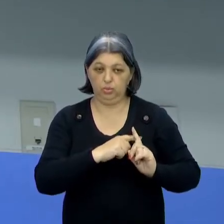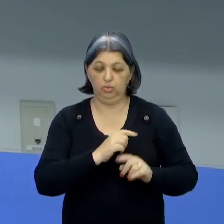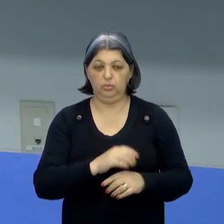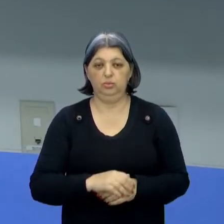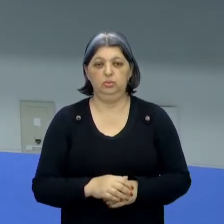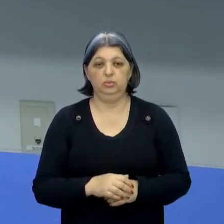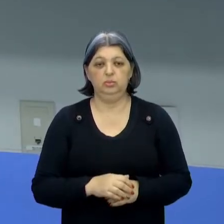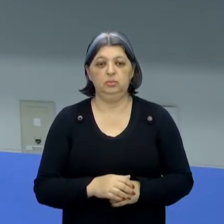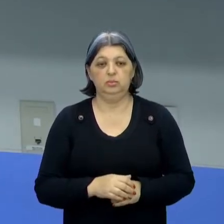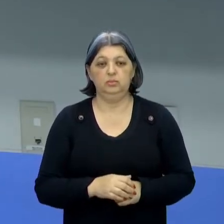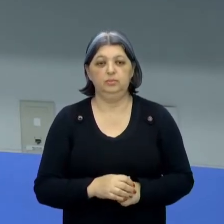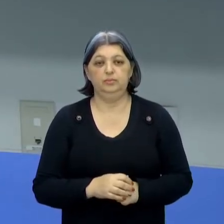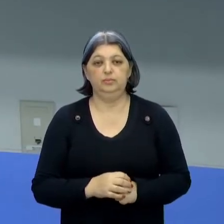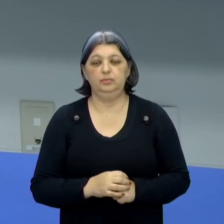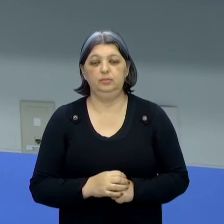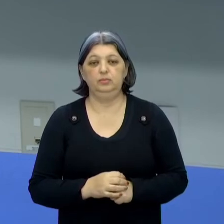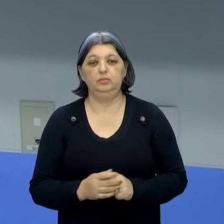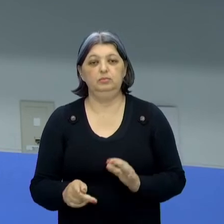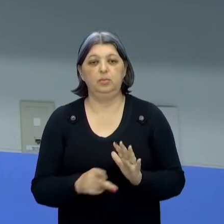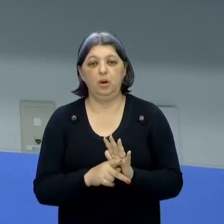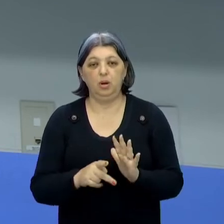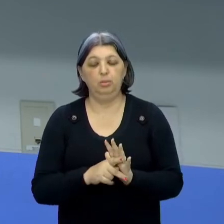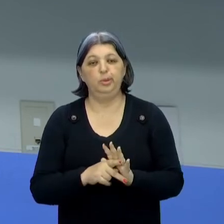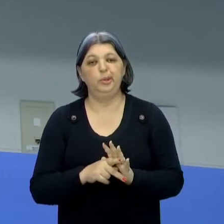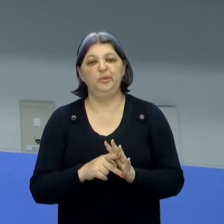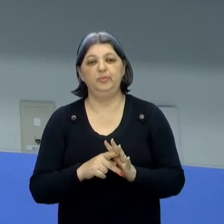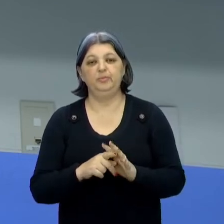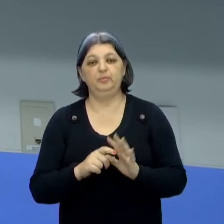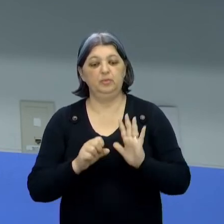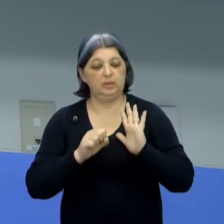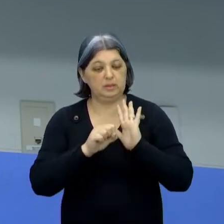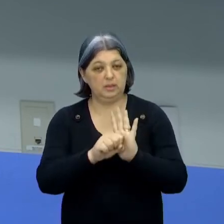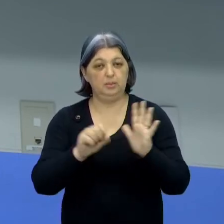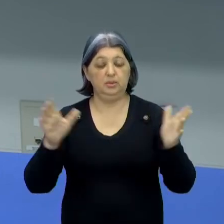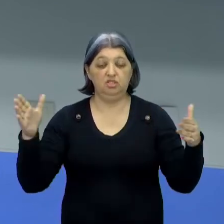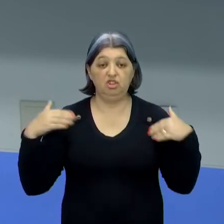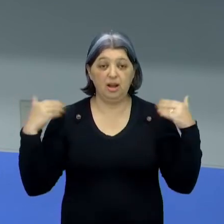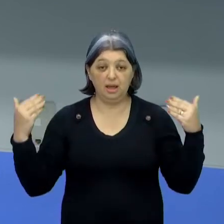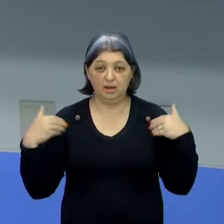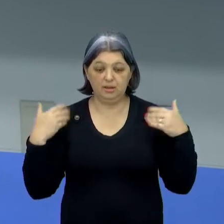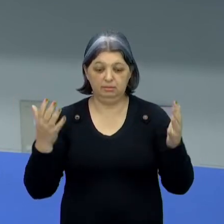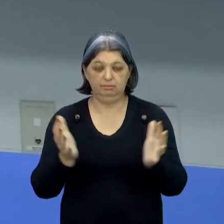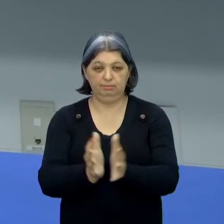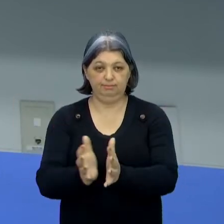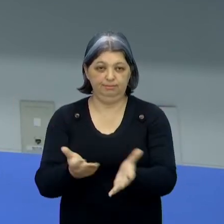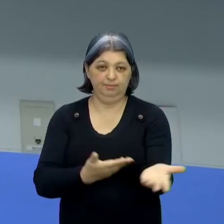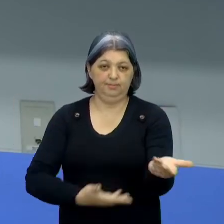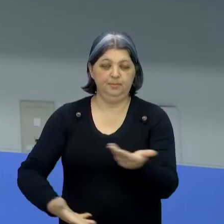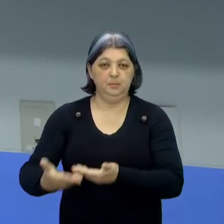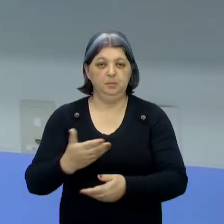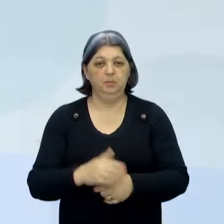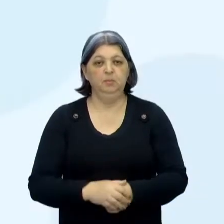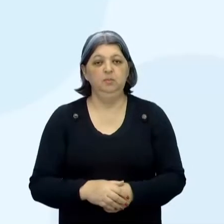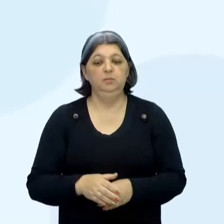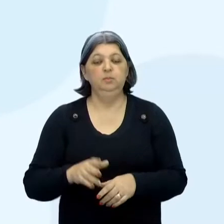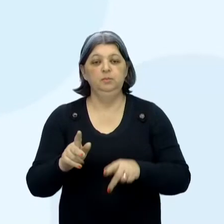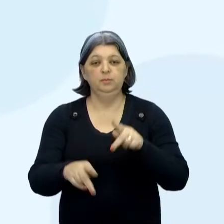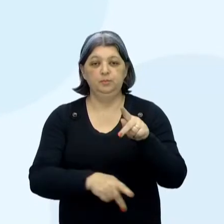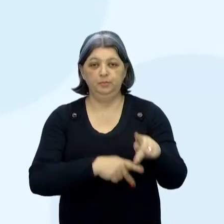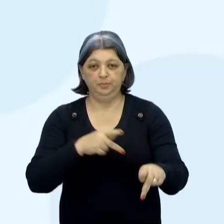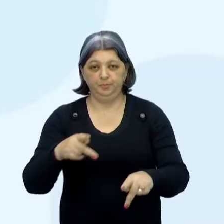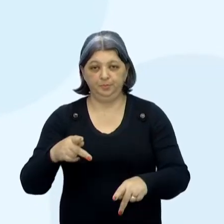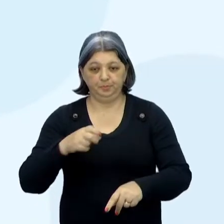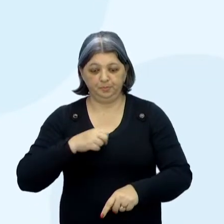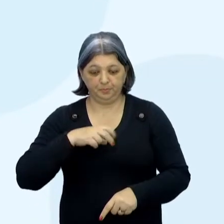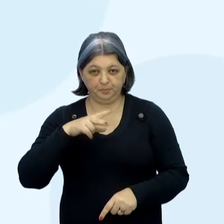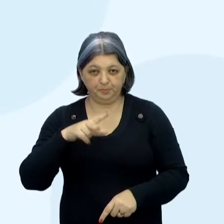passagem numa explosão simbólica de alegria coletiva, que entre os portugueses era